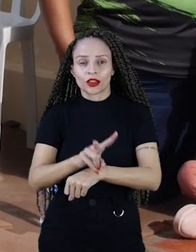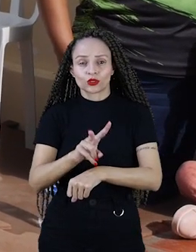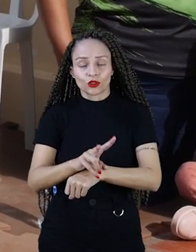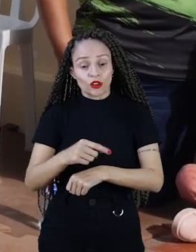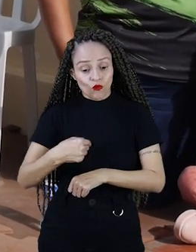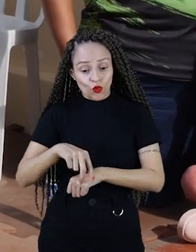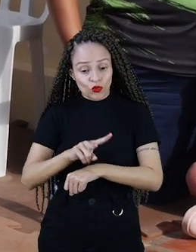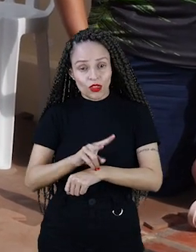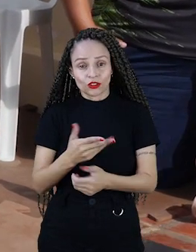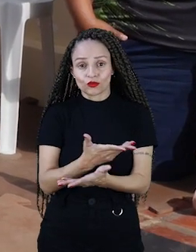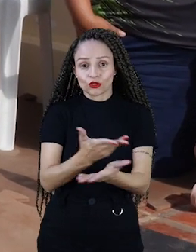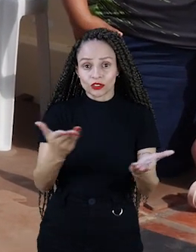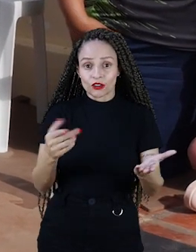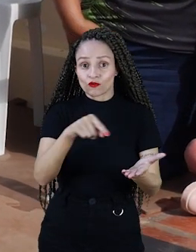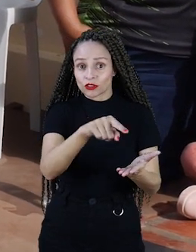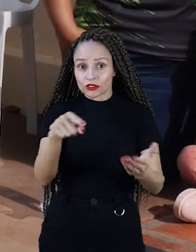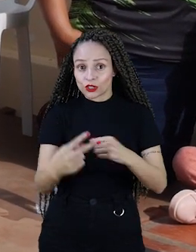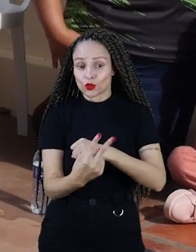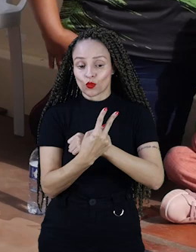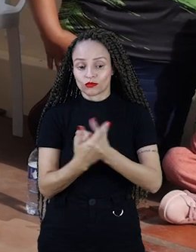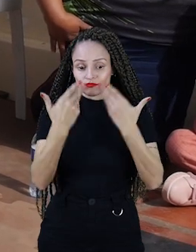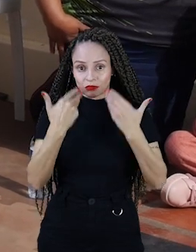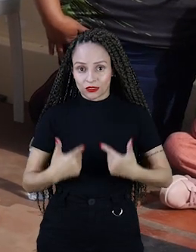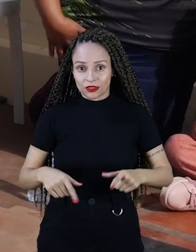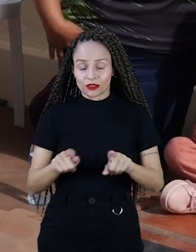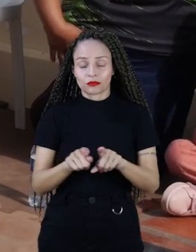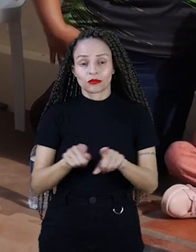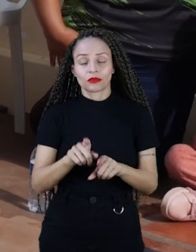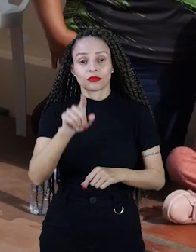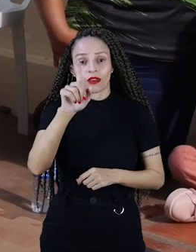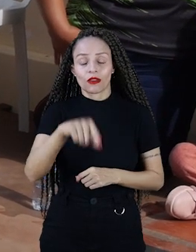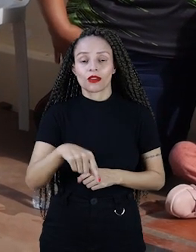Vou cuidar de vocês e vocês cuidem de mim também, né? Essa é